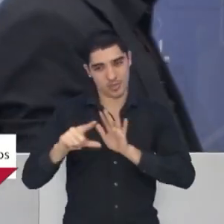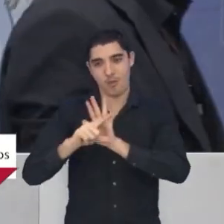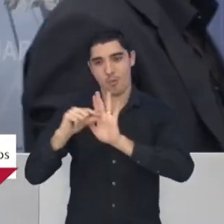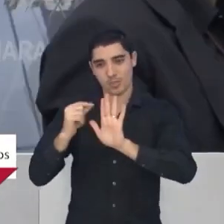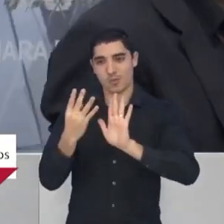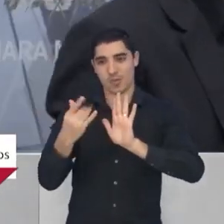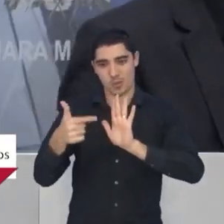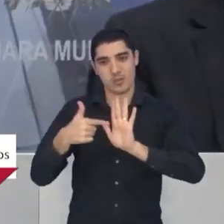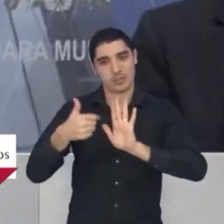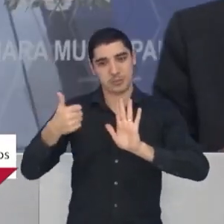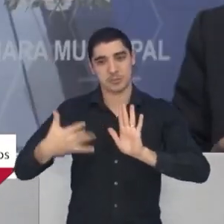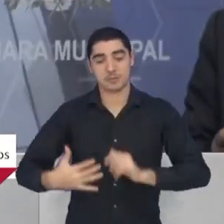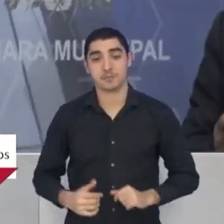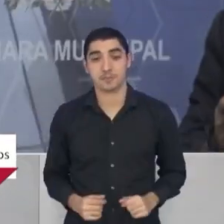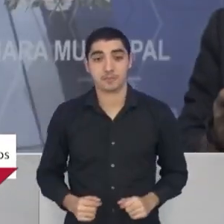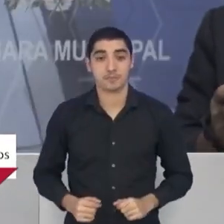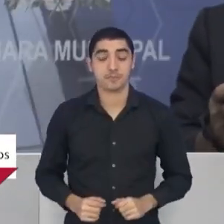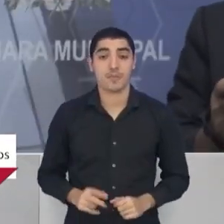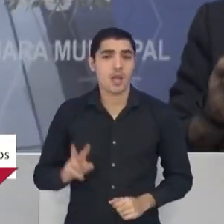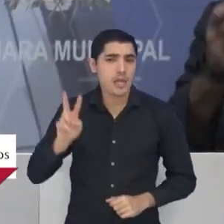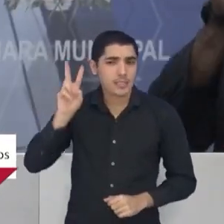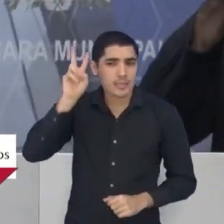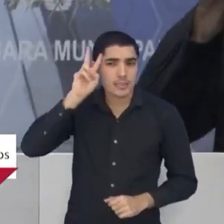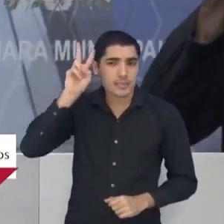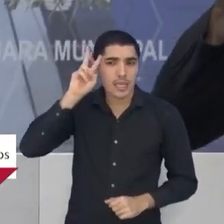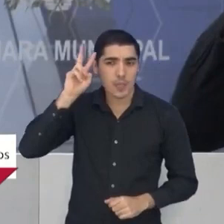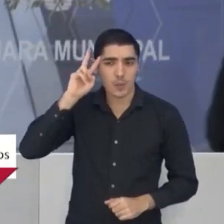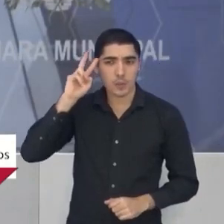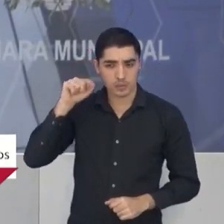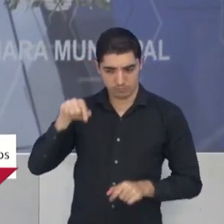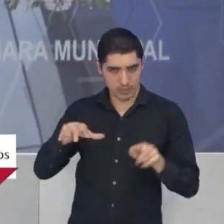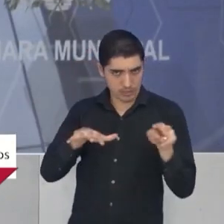42 segunda-feira dessa